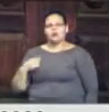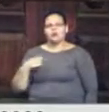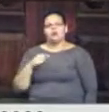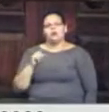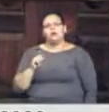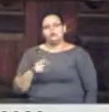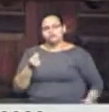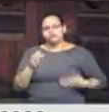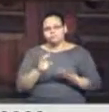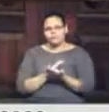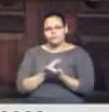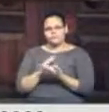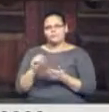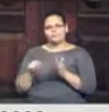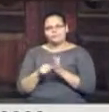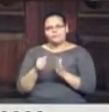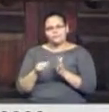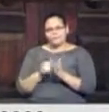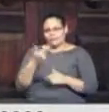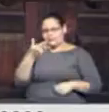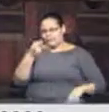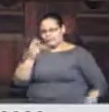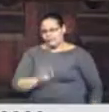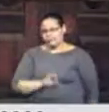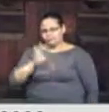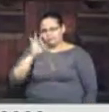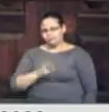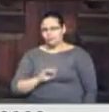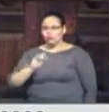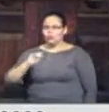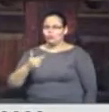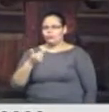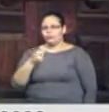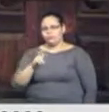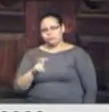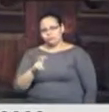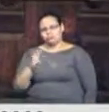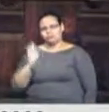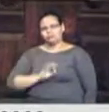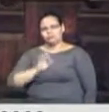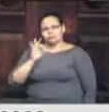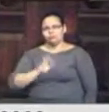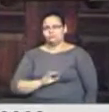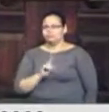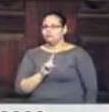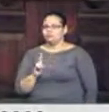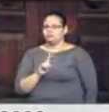Rio, que a gente foi pioneiro nisso, para 20% ou 25% e não